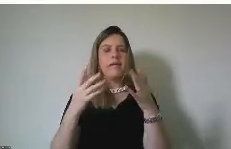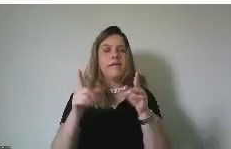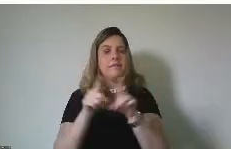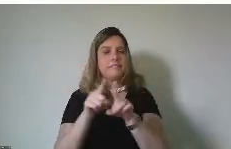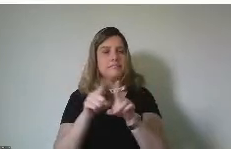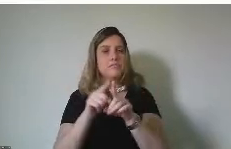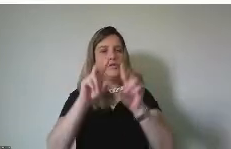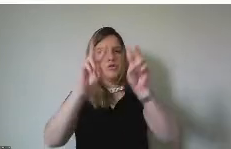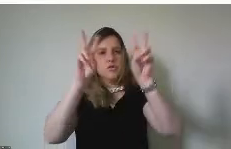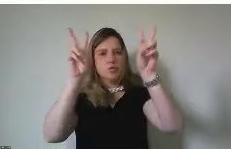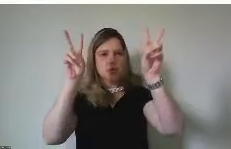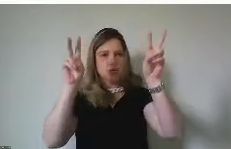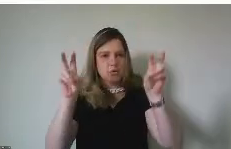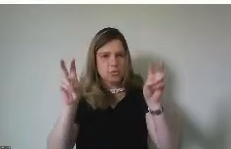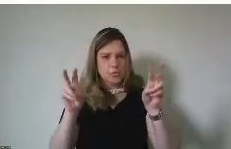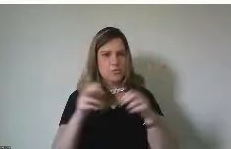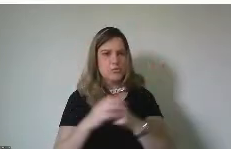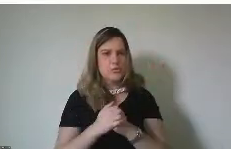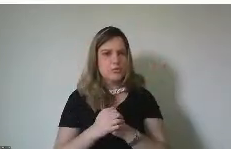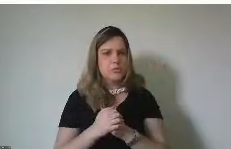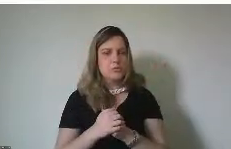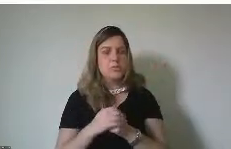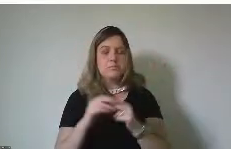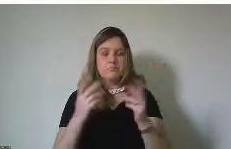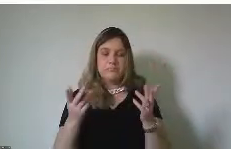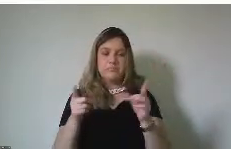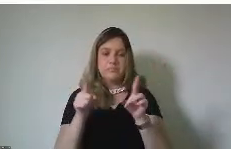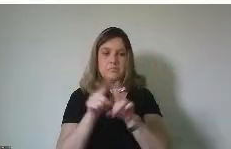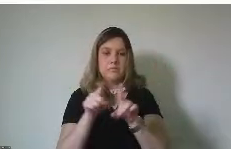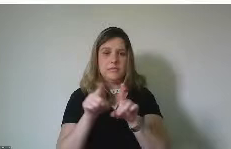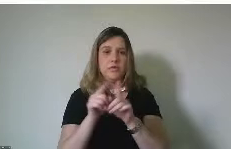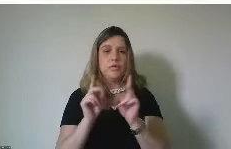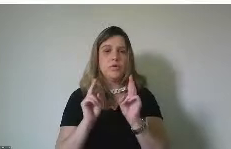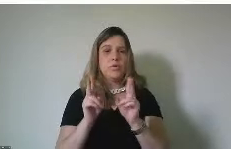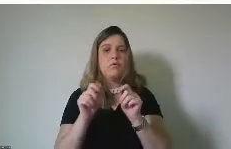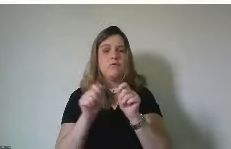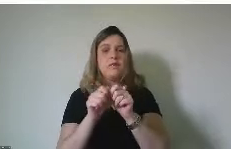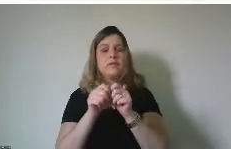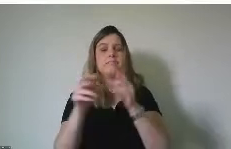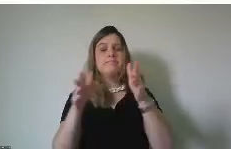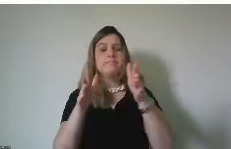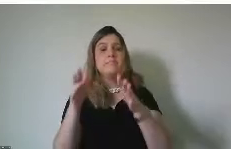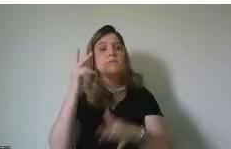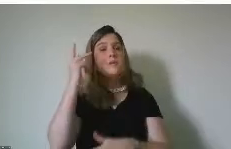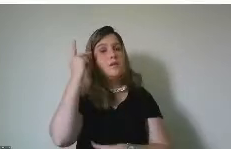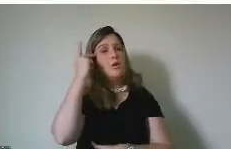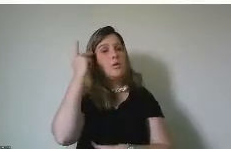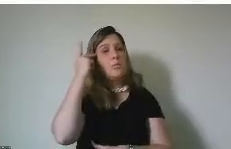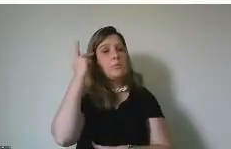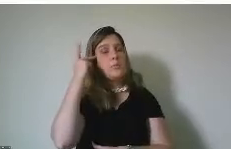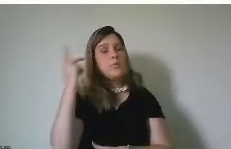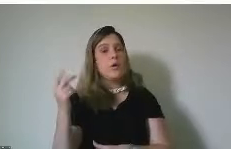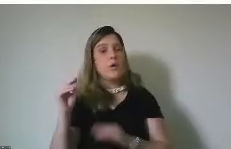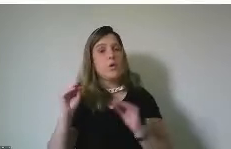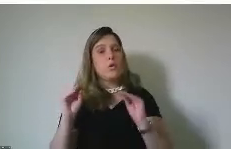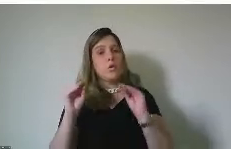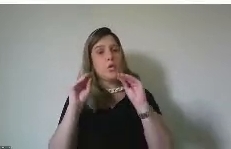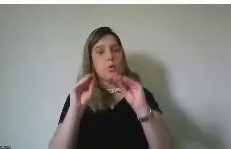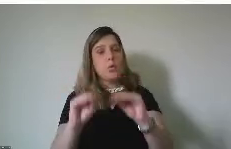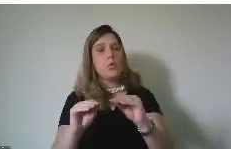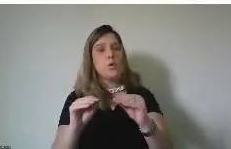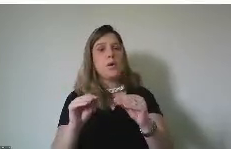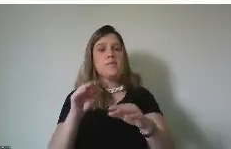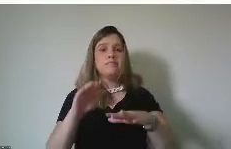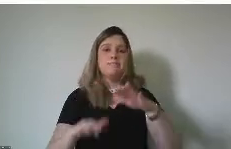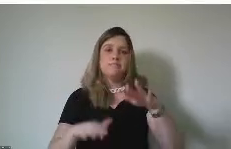aí os 75 80% da quantidade total de ofertas de energia que é colocada ao mercado embora esse dado